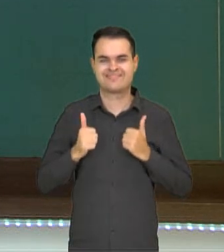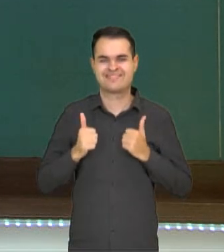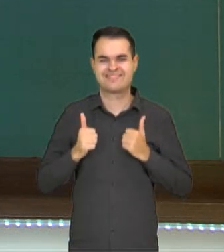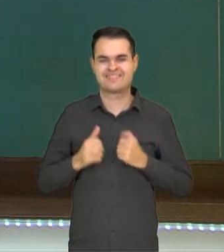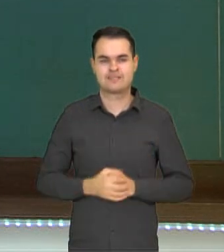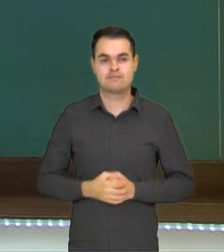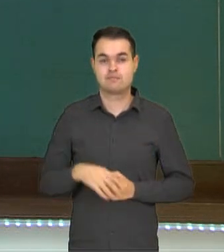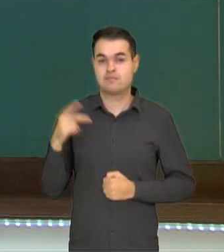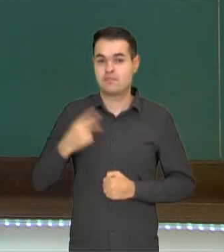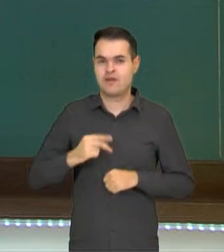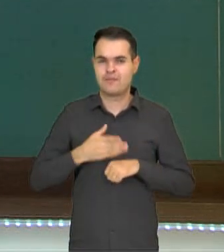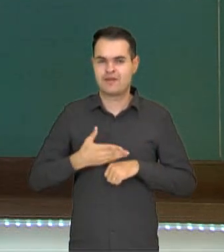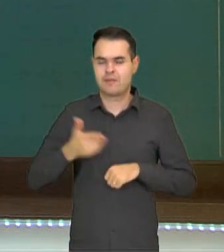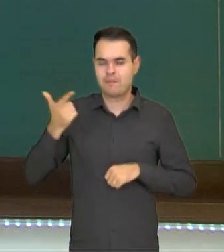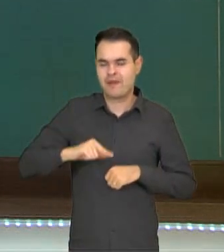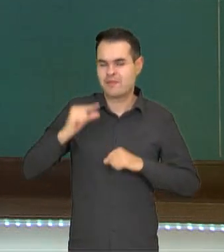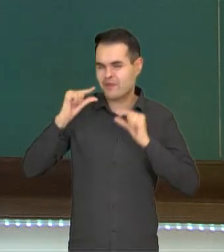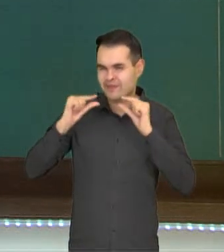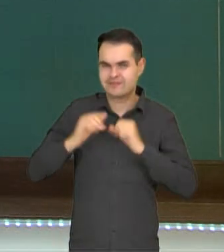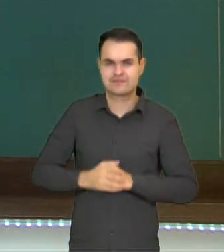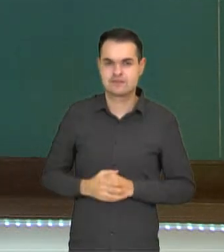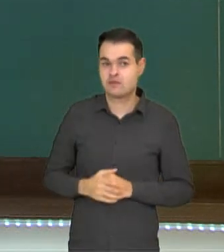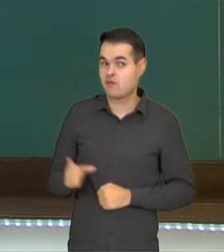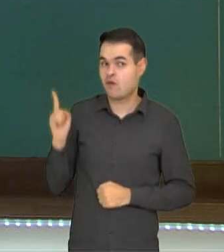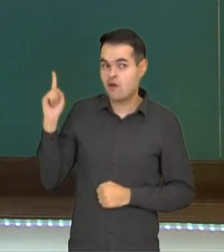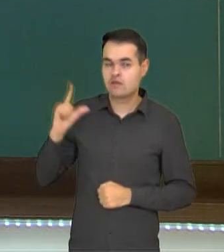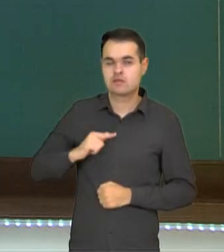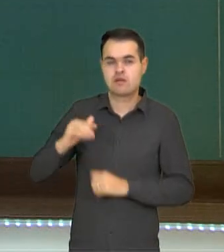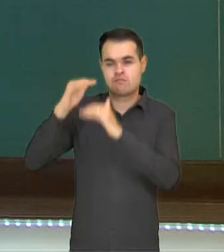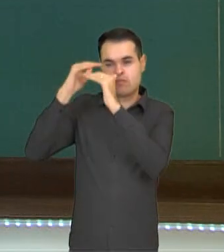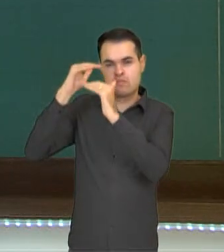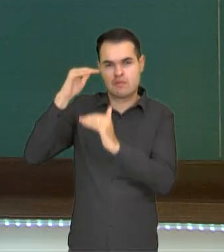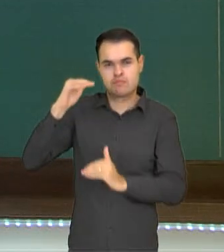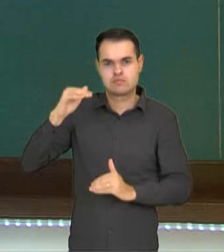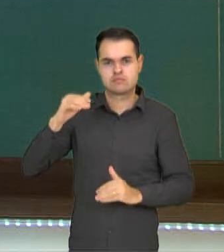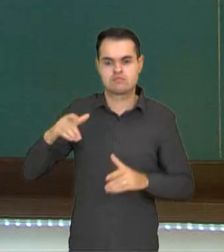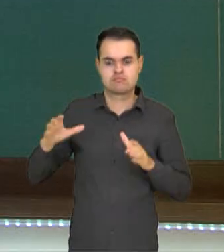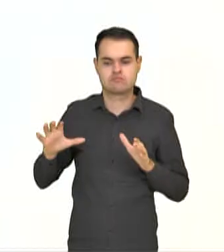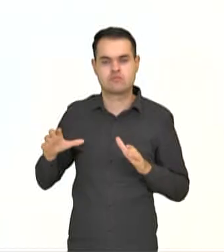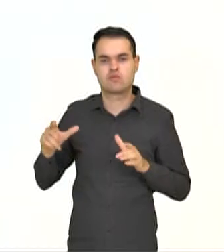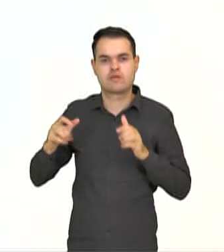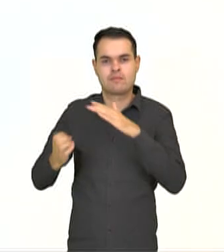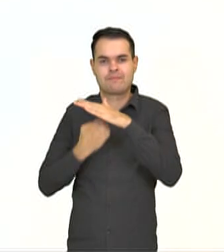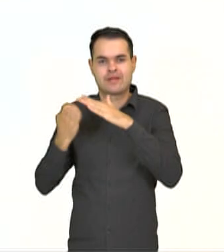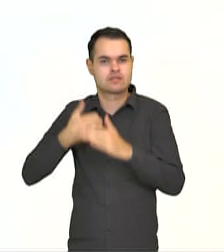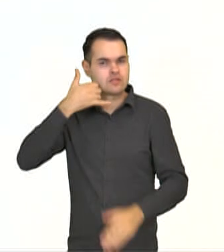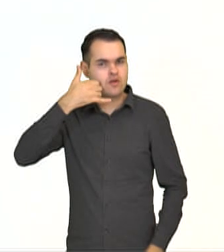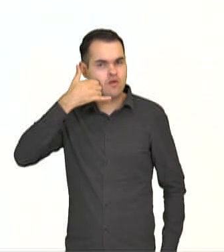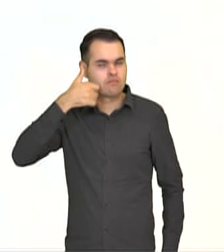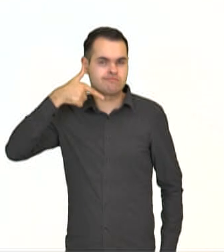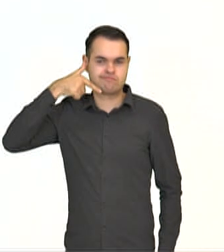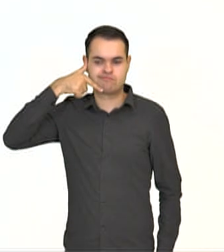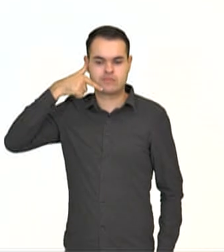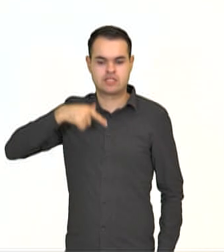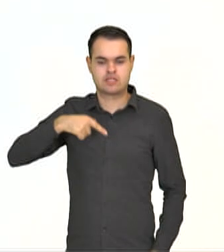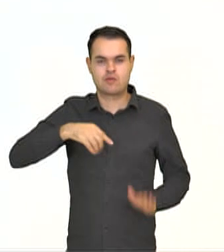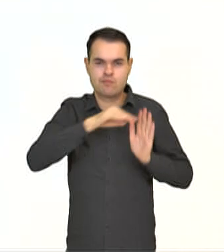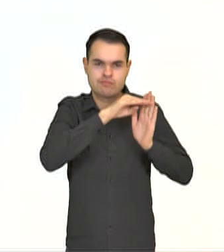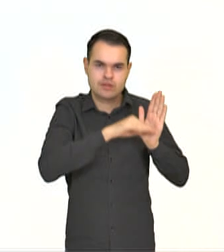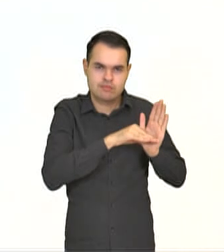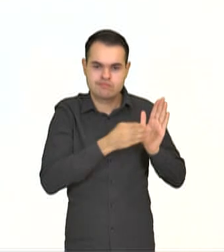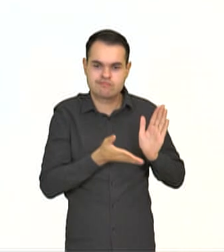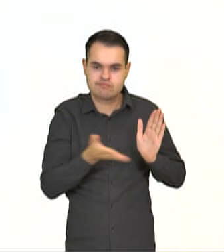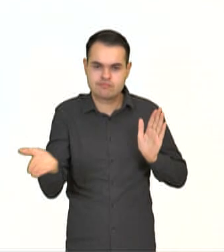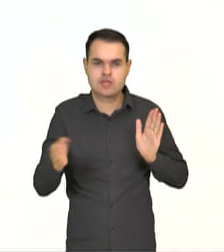Beleza? Bora praticar mais um pouquinho, galera? Então, vamos lá. Uma companhia telefônica, olha só, tem um plano para seus clientes. A